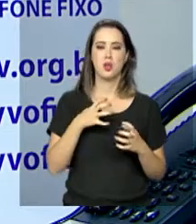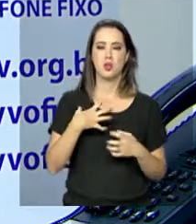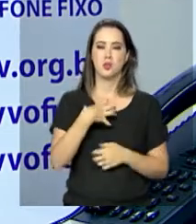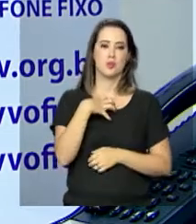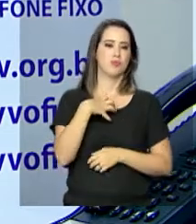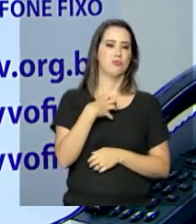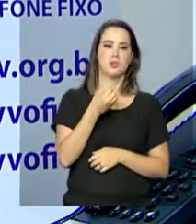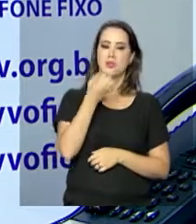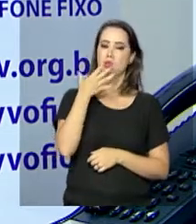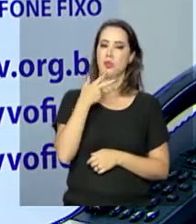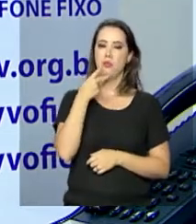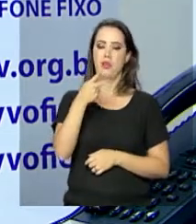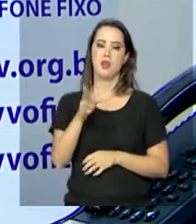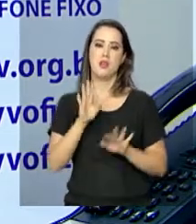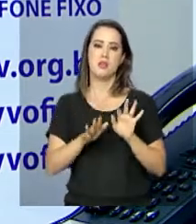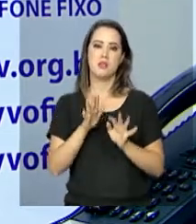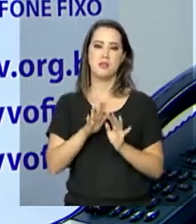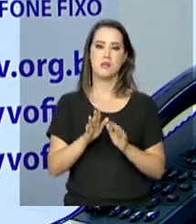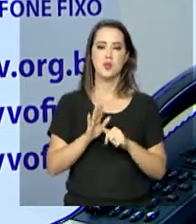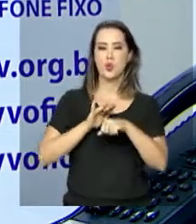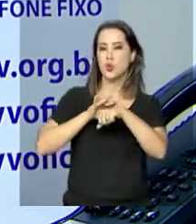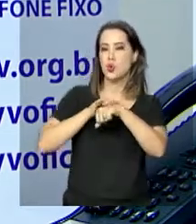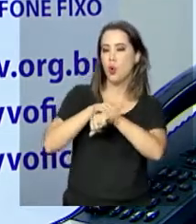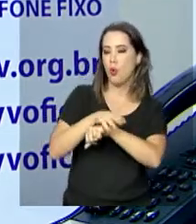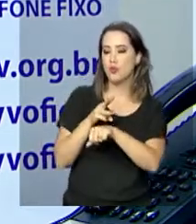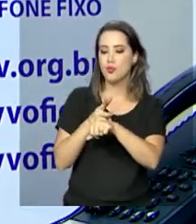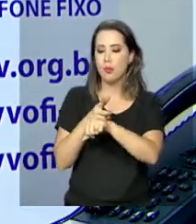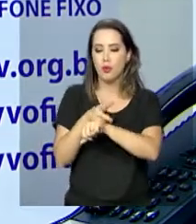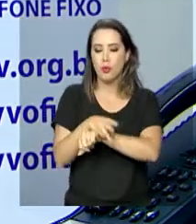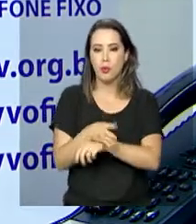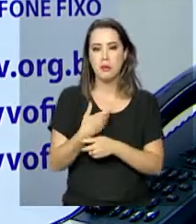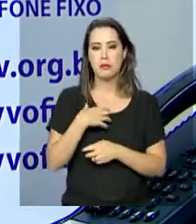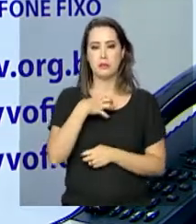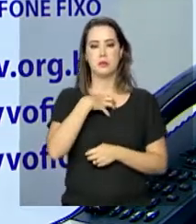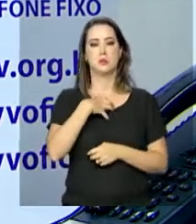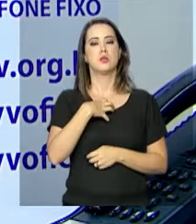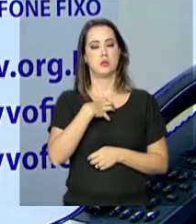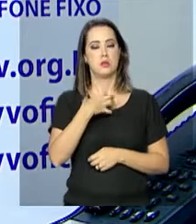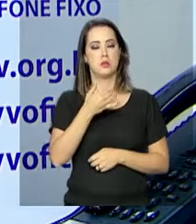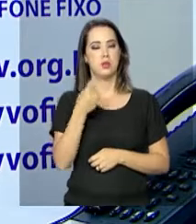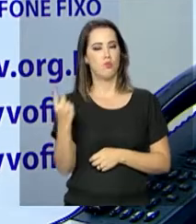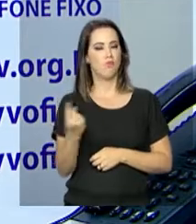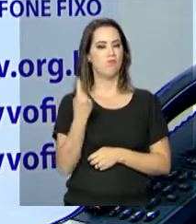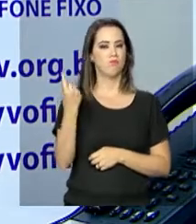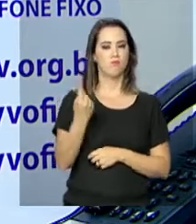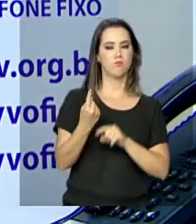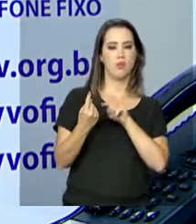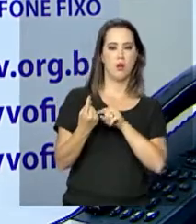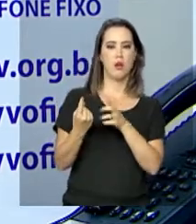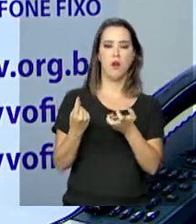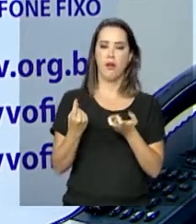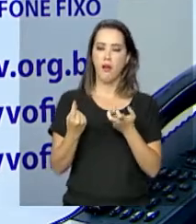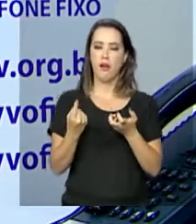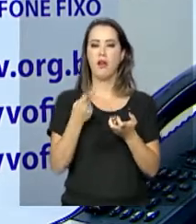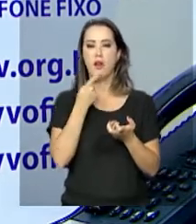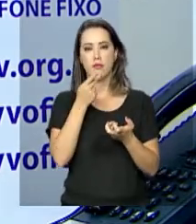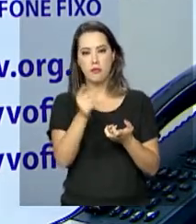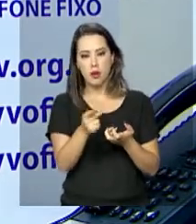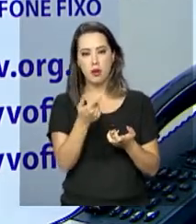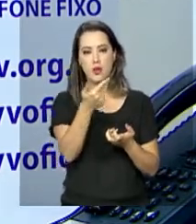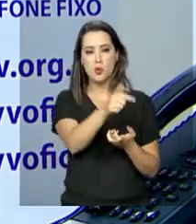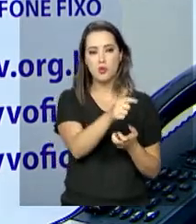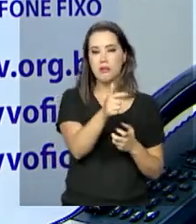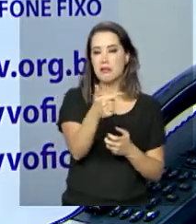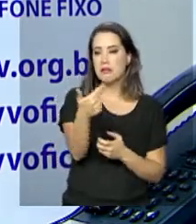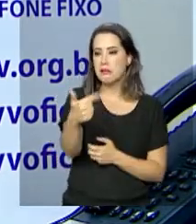confortável às vezes durante a madrugada em algum momento ela está se sentindo solitária é sem condições de deter outra